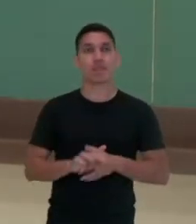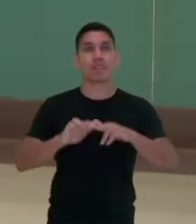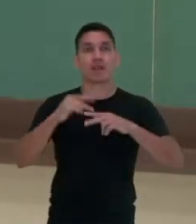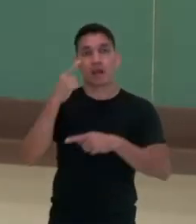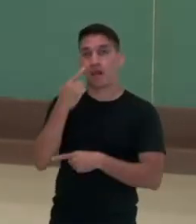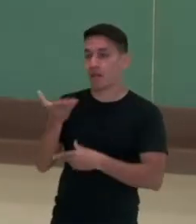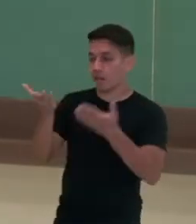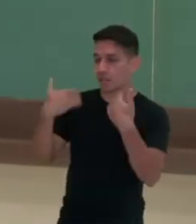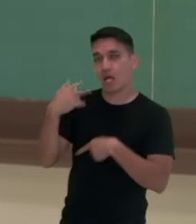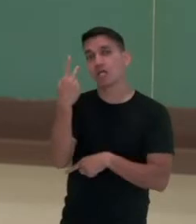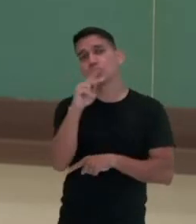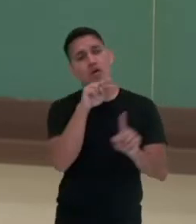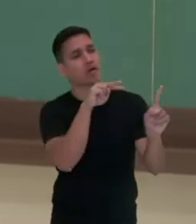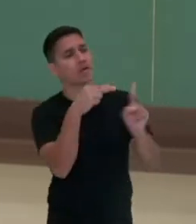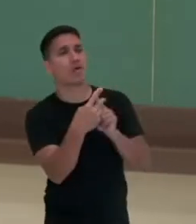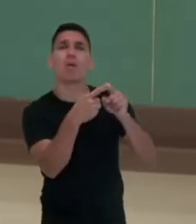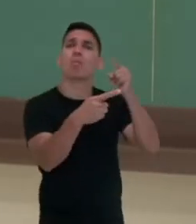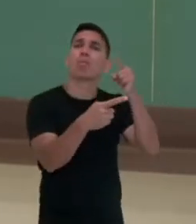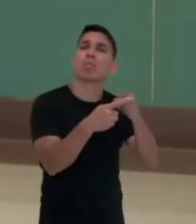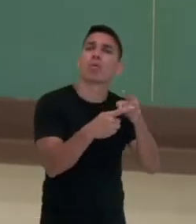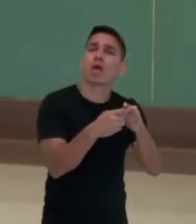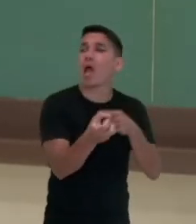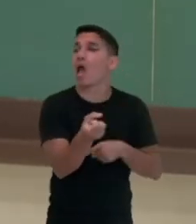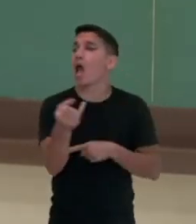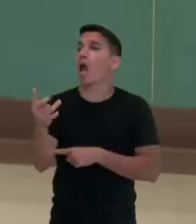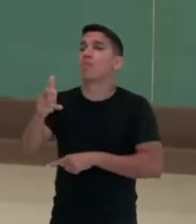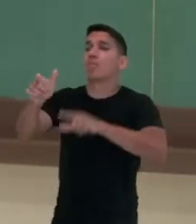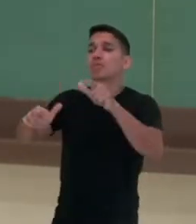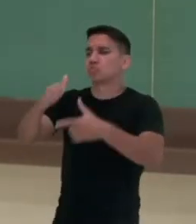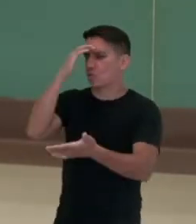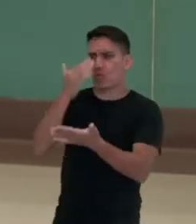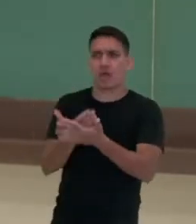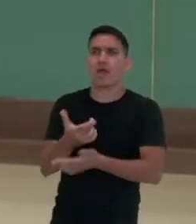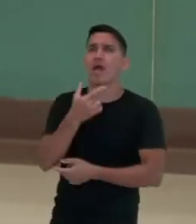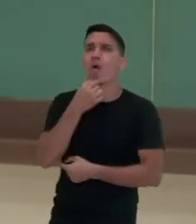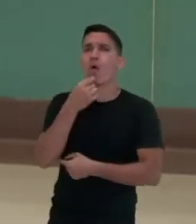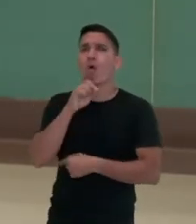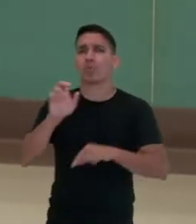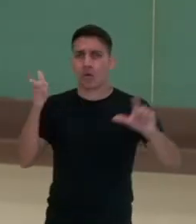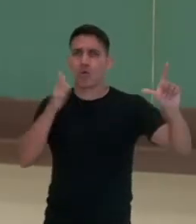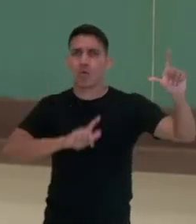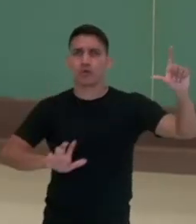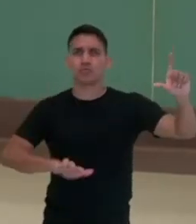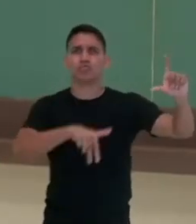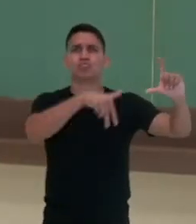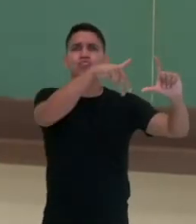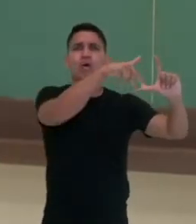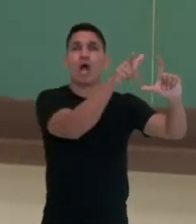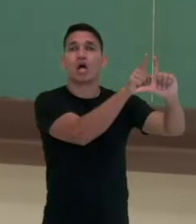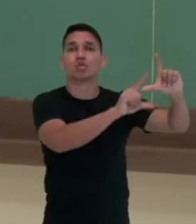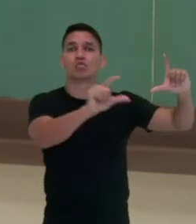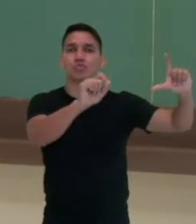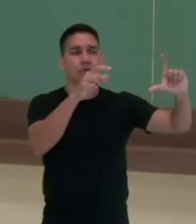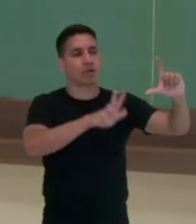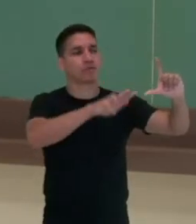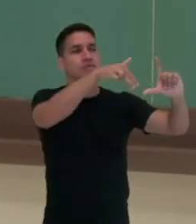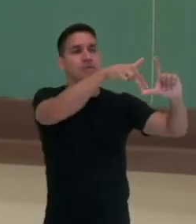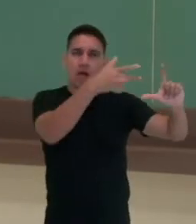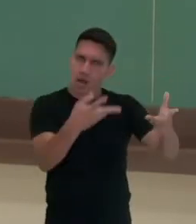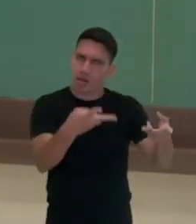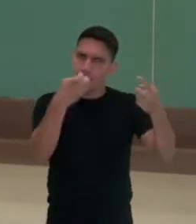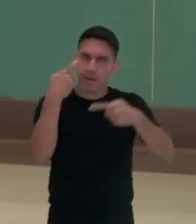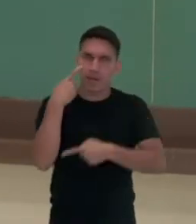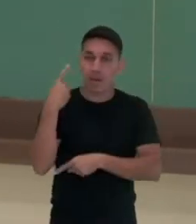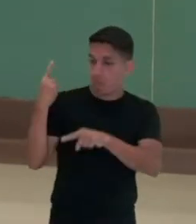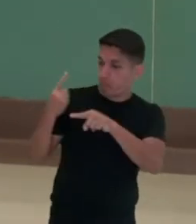sua opinião, por que algumas pessoas não acreditam que o homem tenha chegado à Lua? Observem que aqui esse porquê, ele